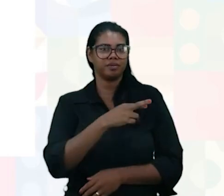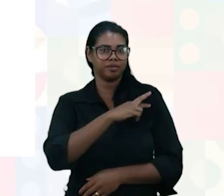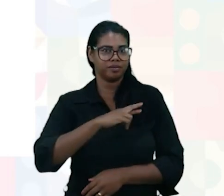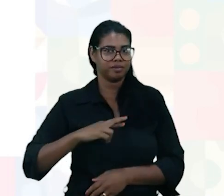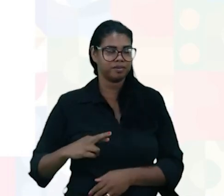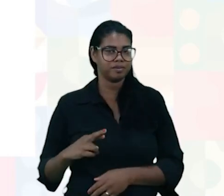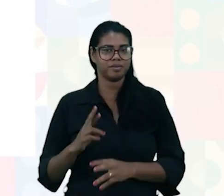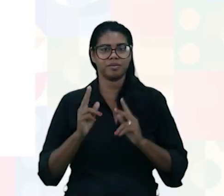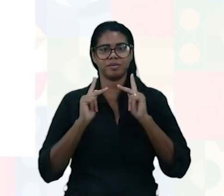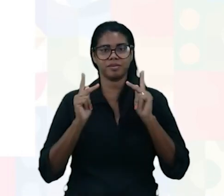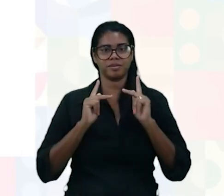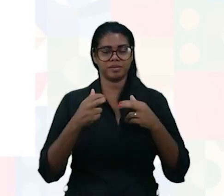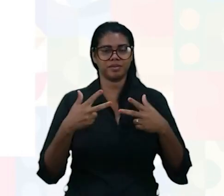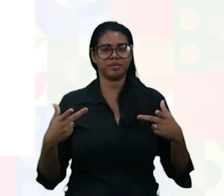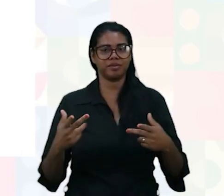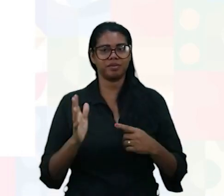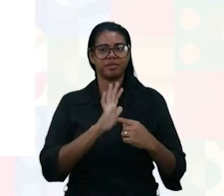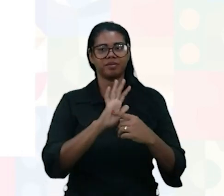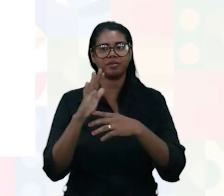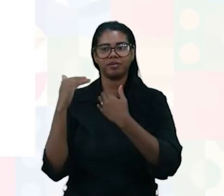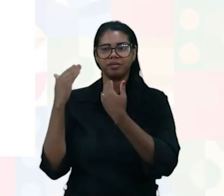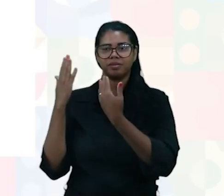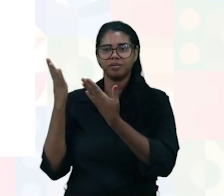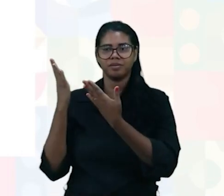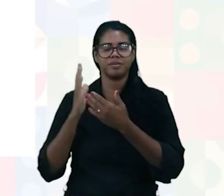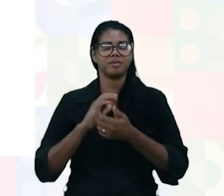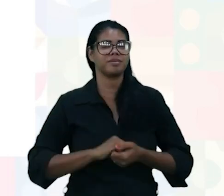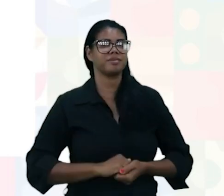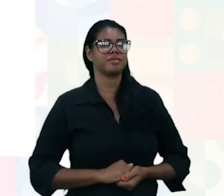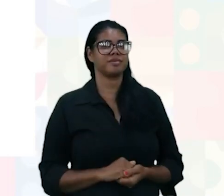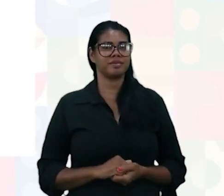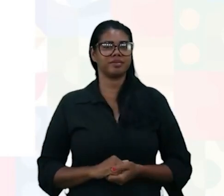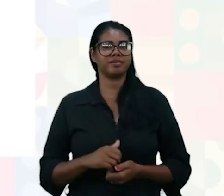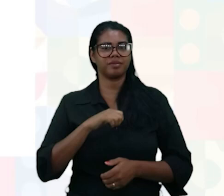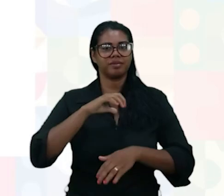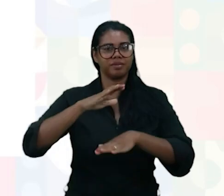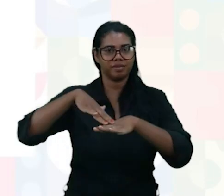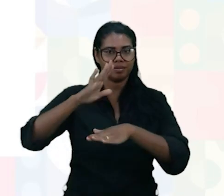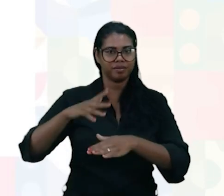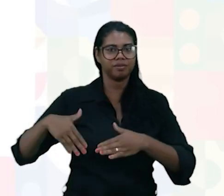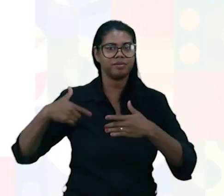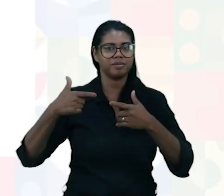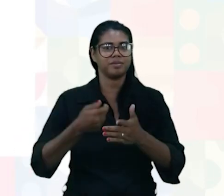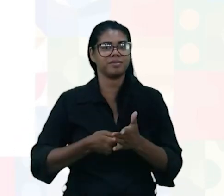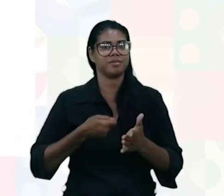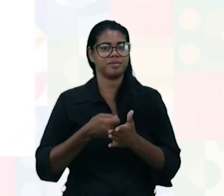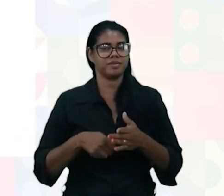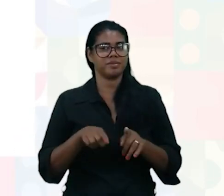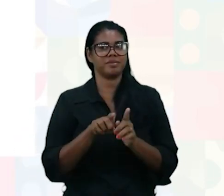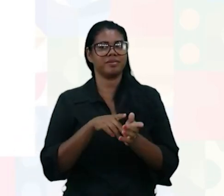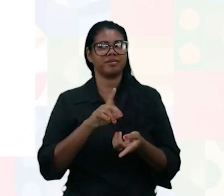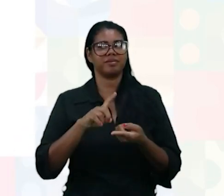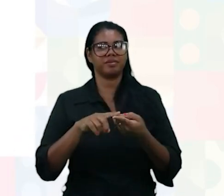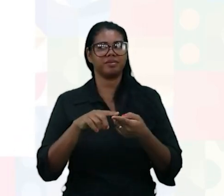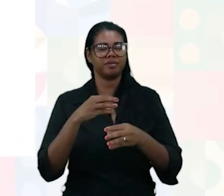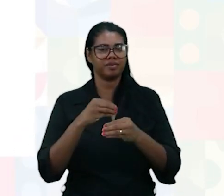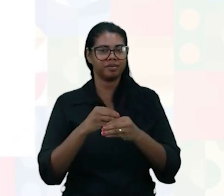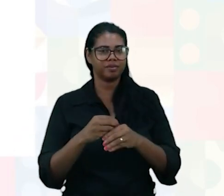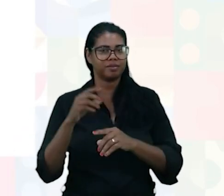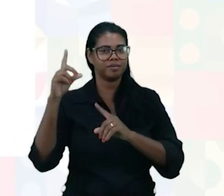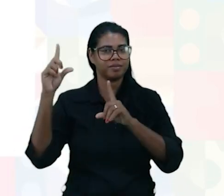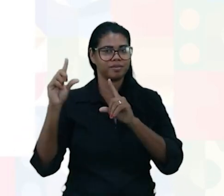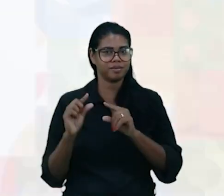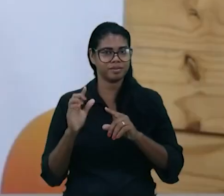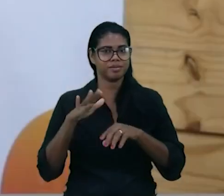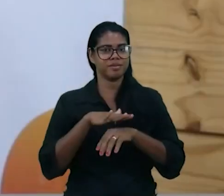um exemplo aí para você. Mas no e-book a gente destrincha um pouco mais sobre isso. Aqui a gente está trazendo de uma forma mais resumida essa